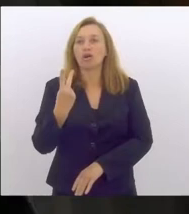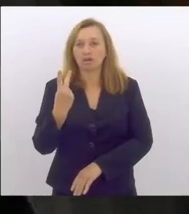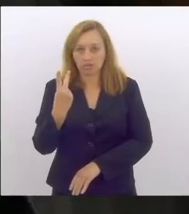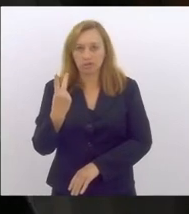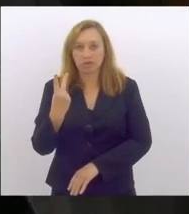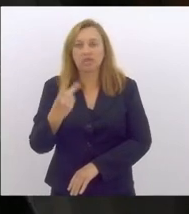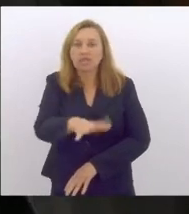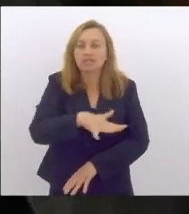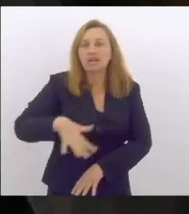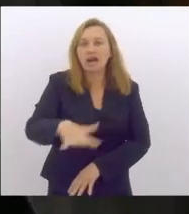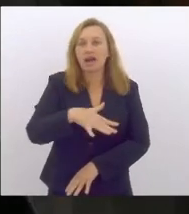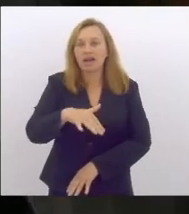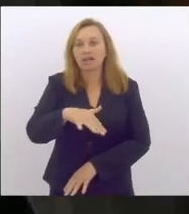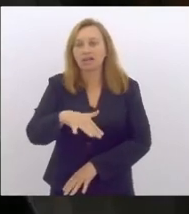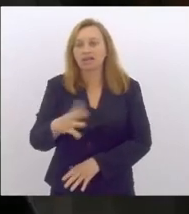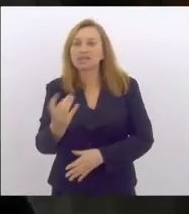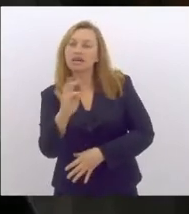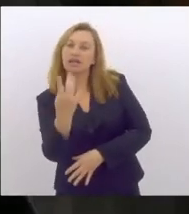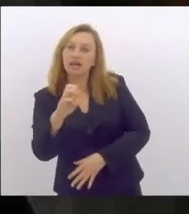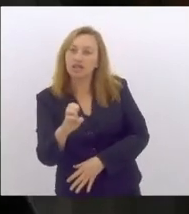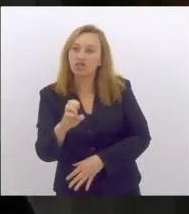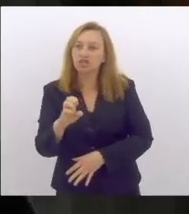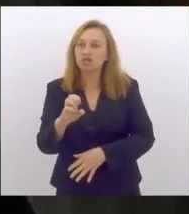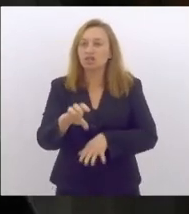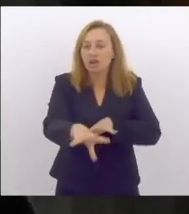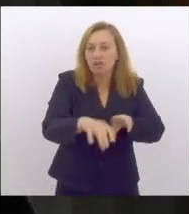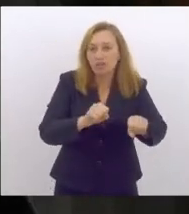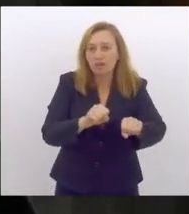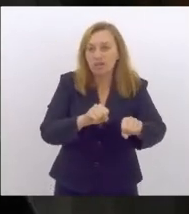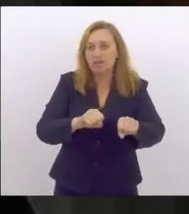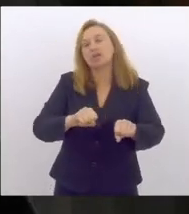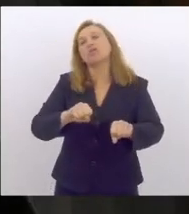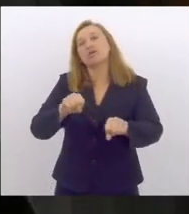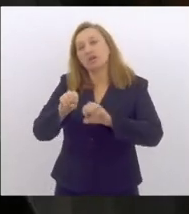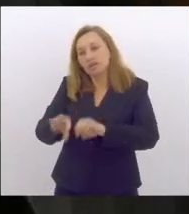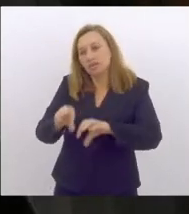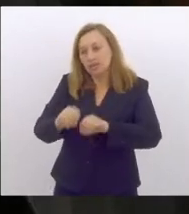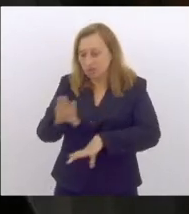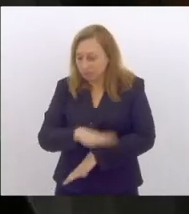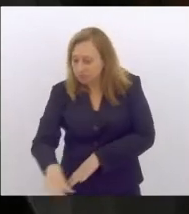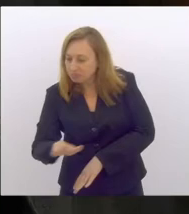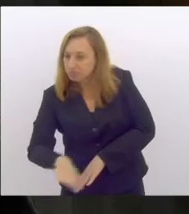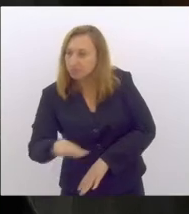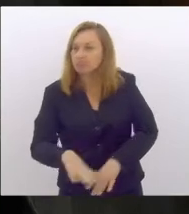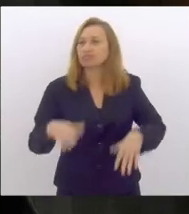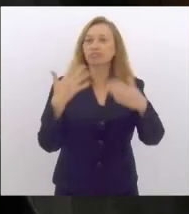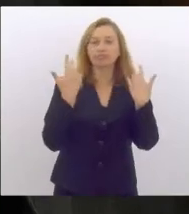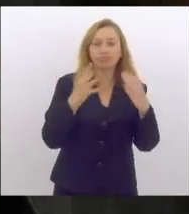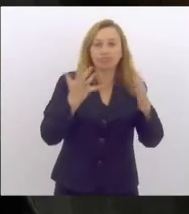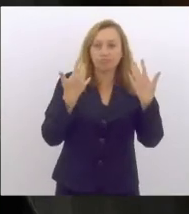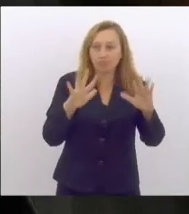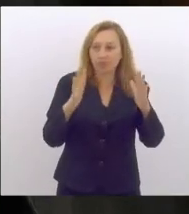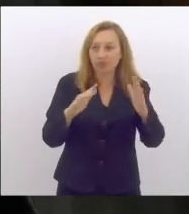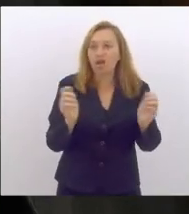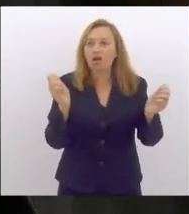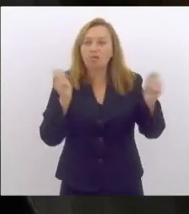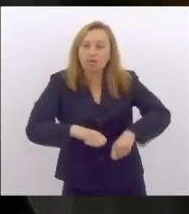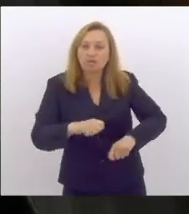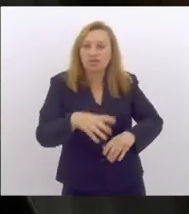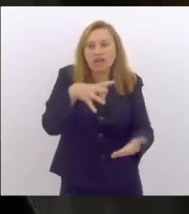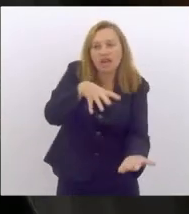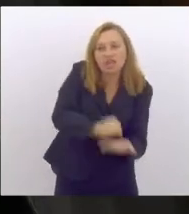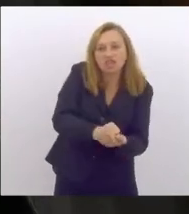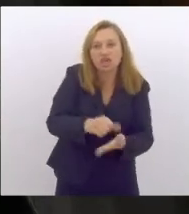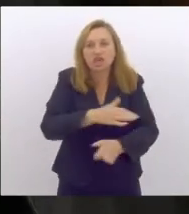nesses territórios nessas creches fazendo a formação fazendo a educação da nossa pequena infância eu quero saudar na impossibilidade de